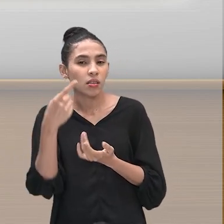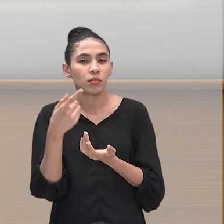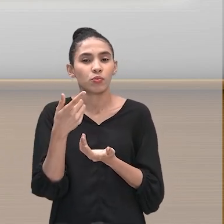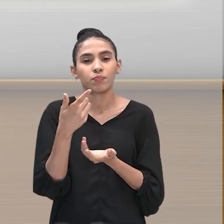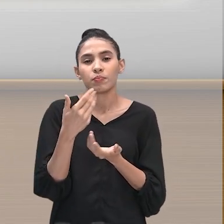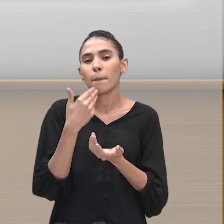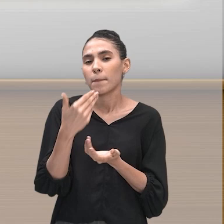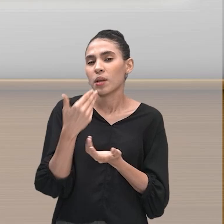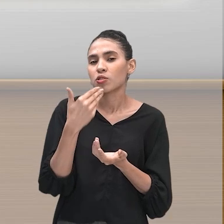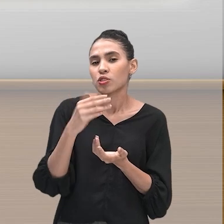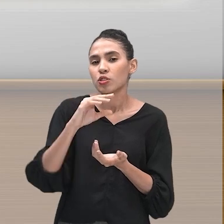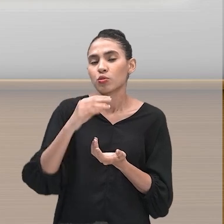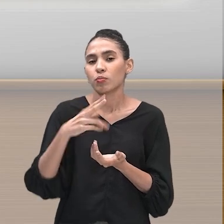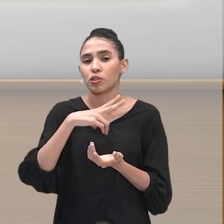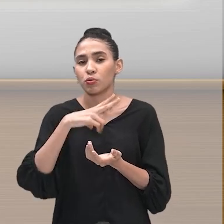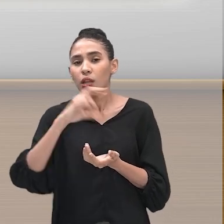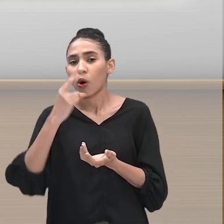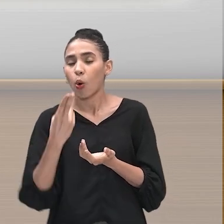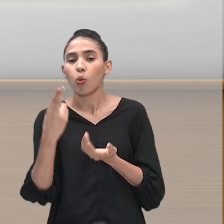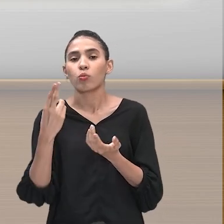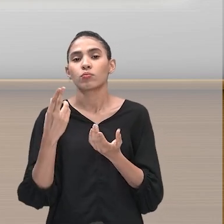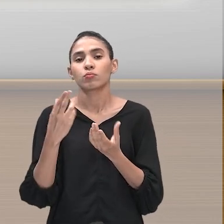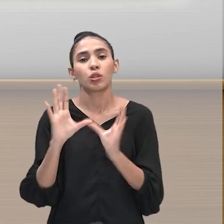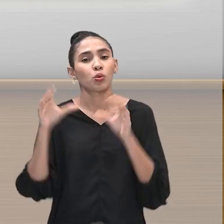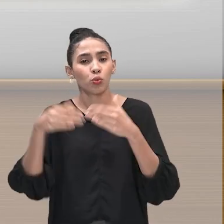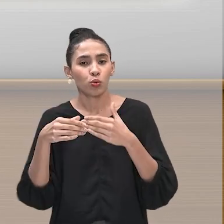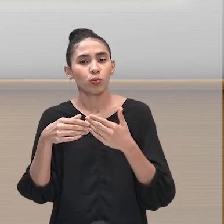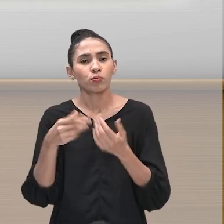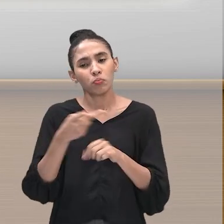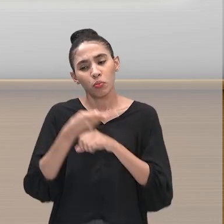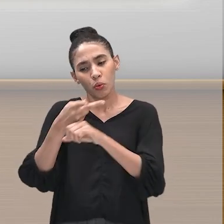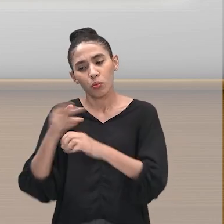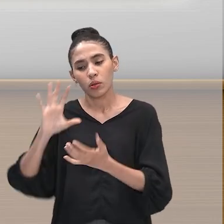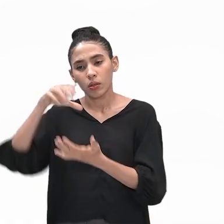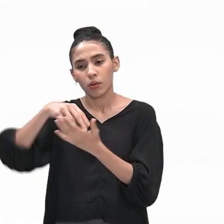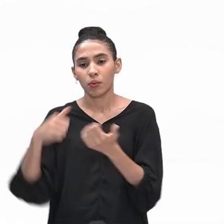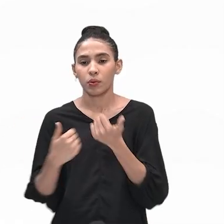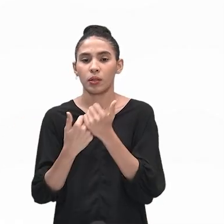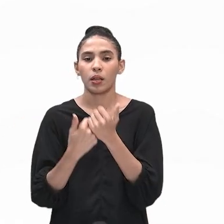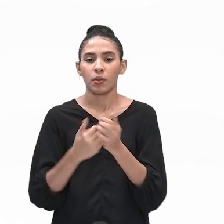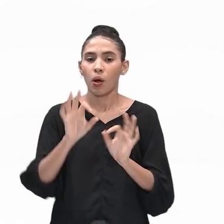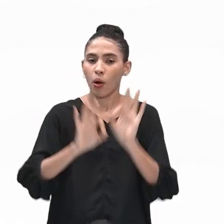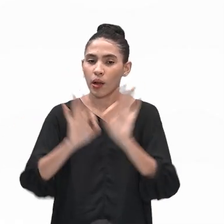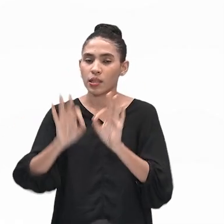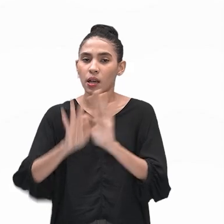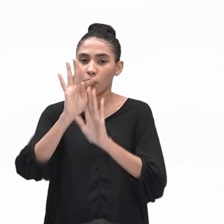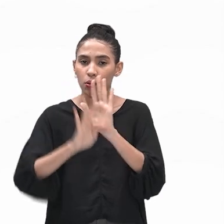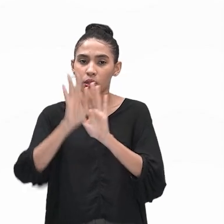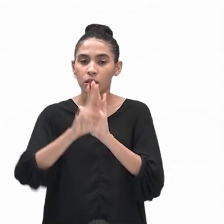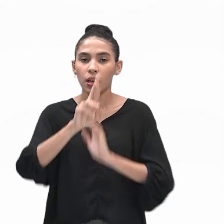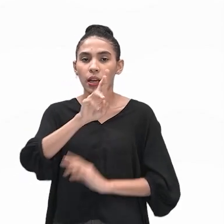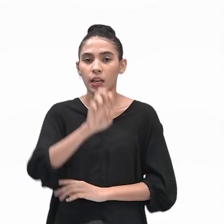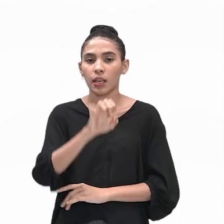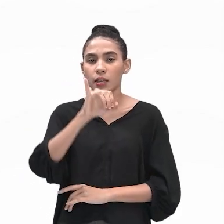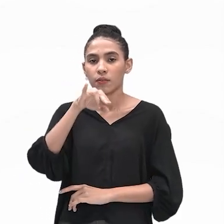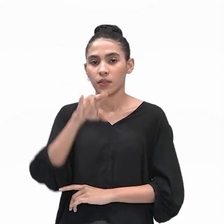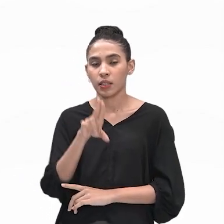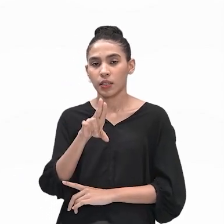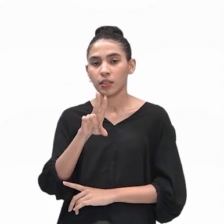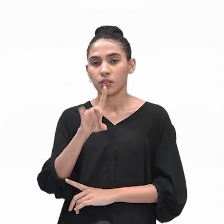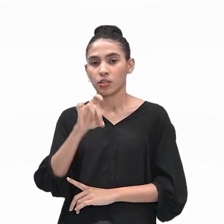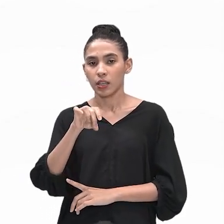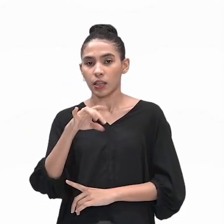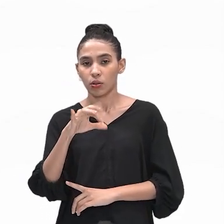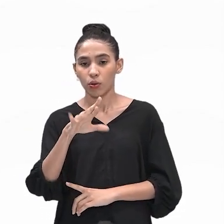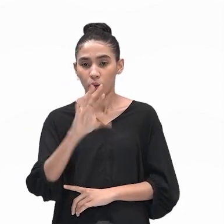ou mesmo que seja pessoal, procure o Grêmio, né? Ele vai te ajudar, então, a elaborar melhor esses textos reivindicatórios, tá? E aí vai